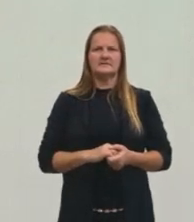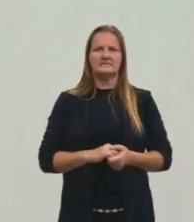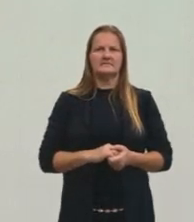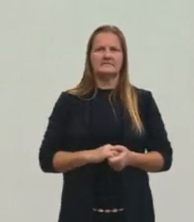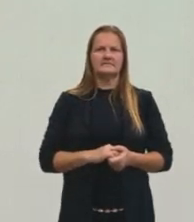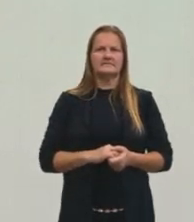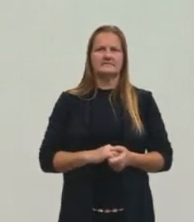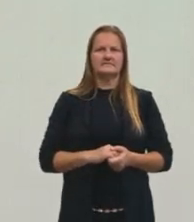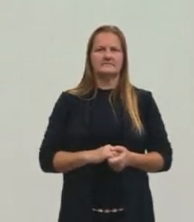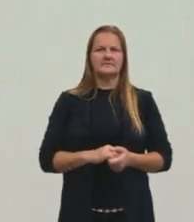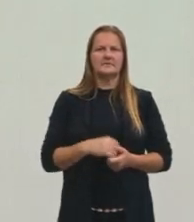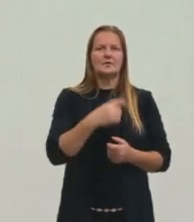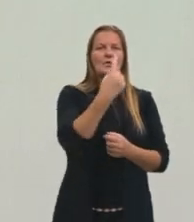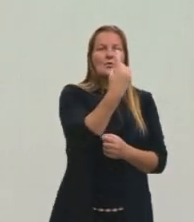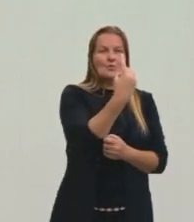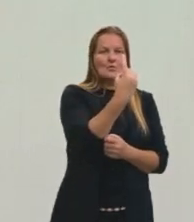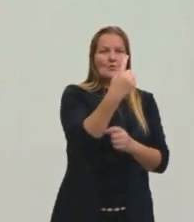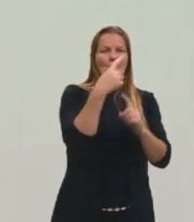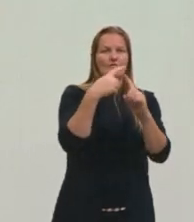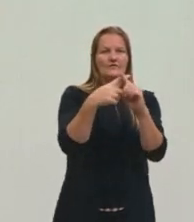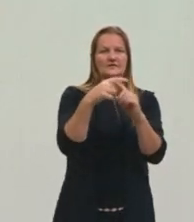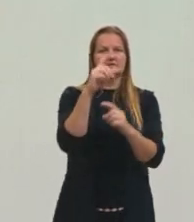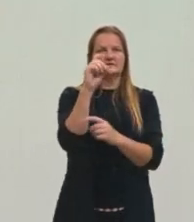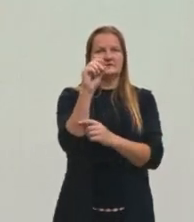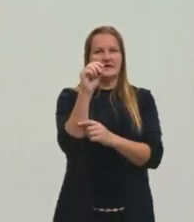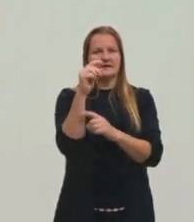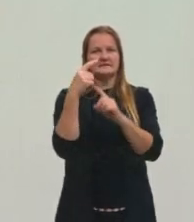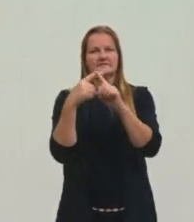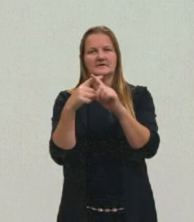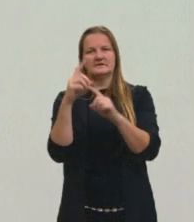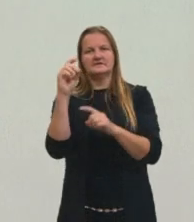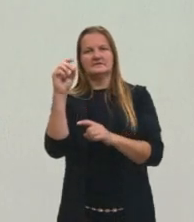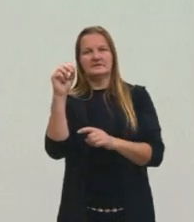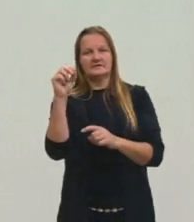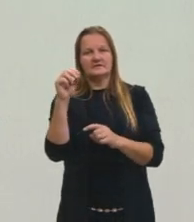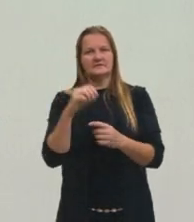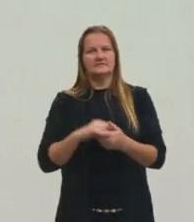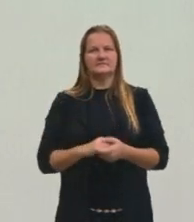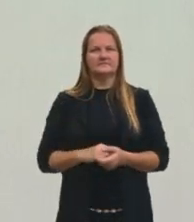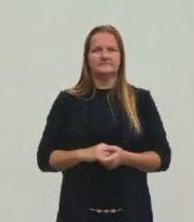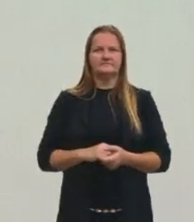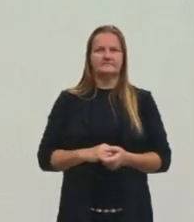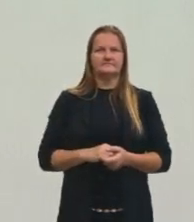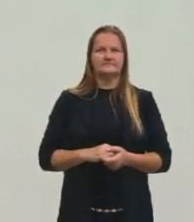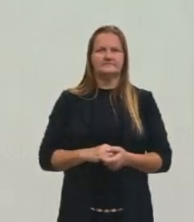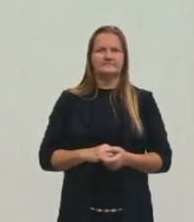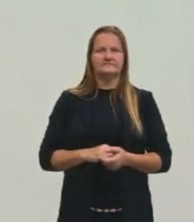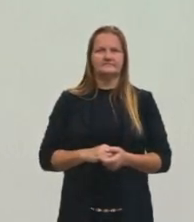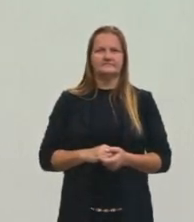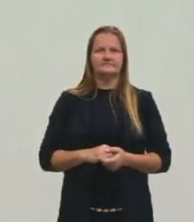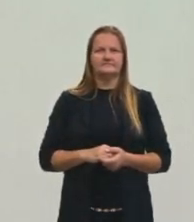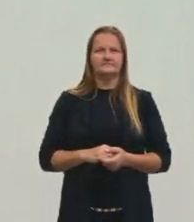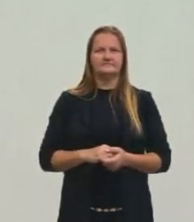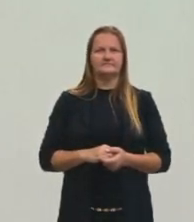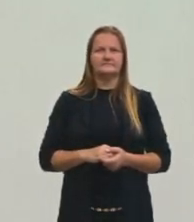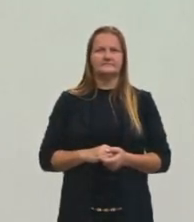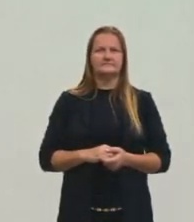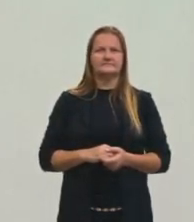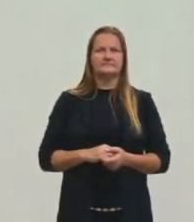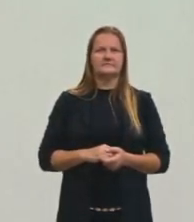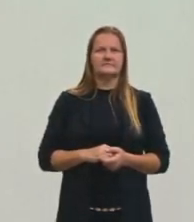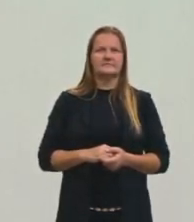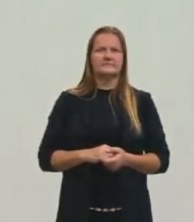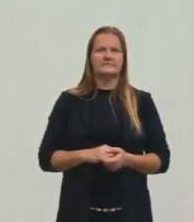resolver isso aqui eu vou ter um vezes 10 vezes dessas dez vezes dez eu posso resolver assim né vai